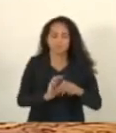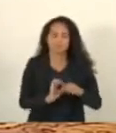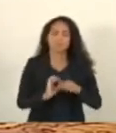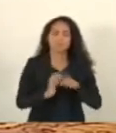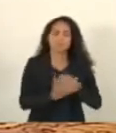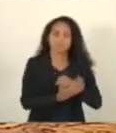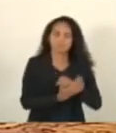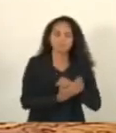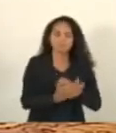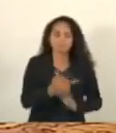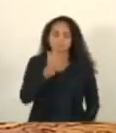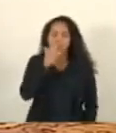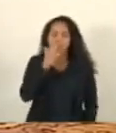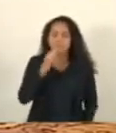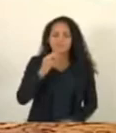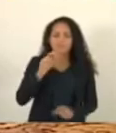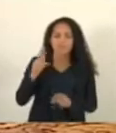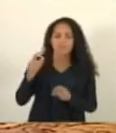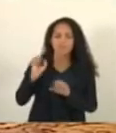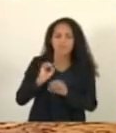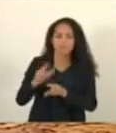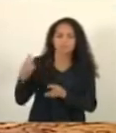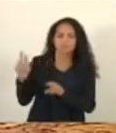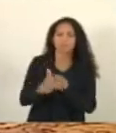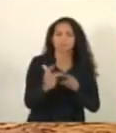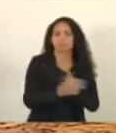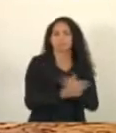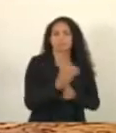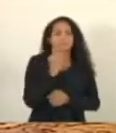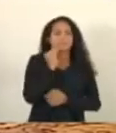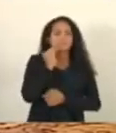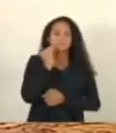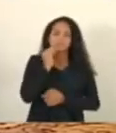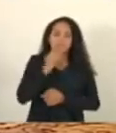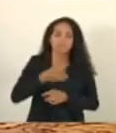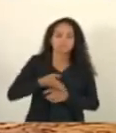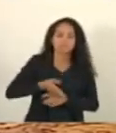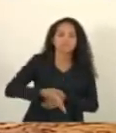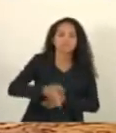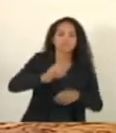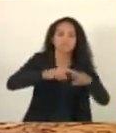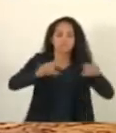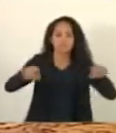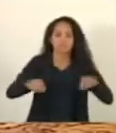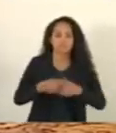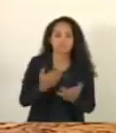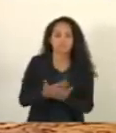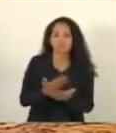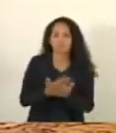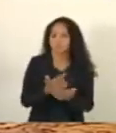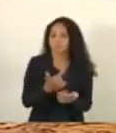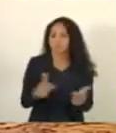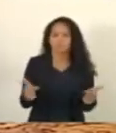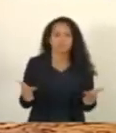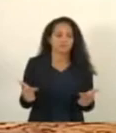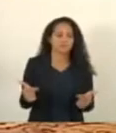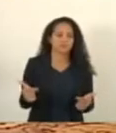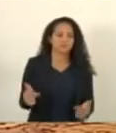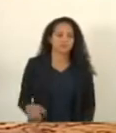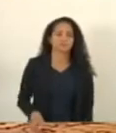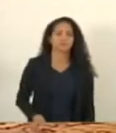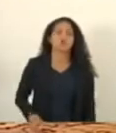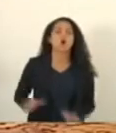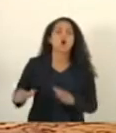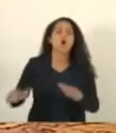aprendizado tolhido, que não tiveram a oportunidade sequer de ir para a sala de aula, E onde estavam esses